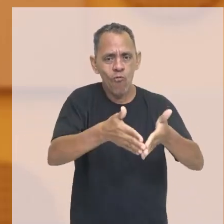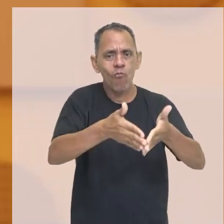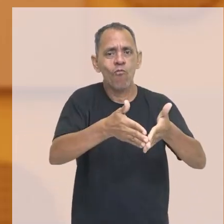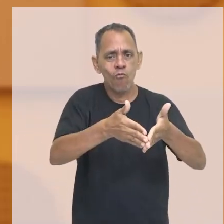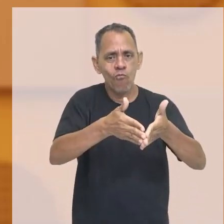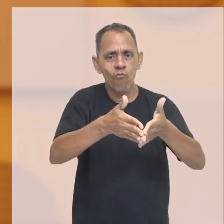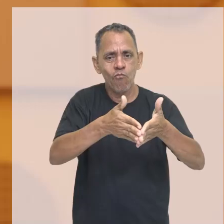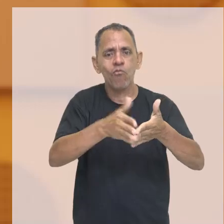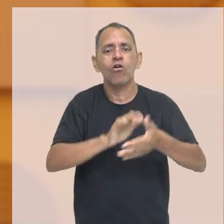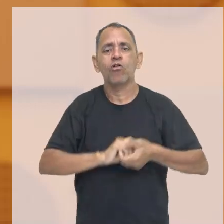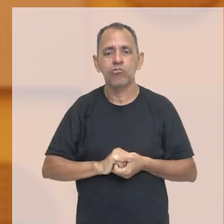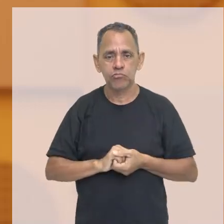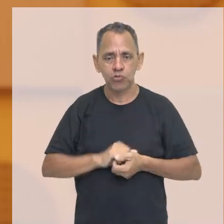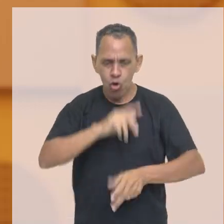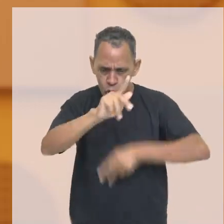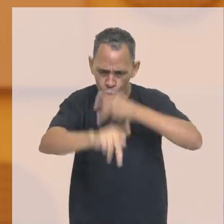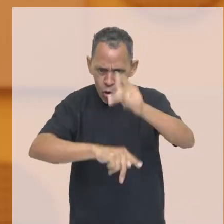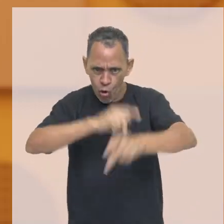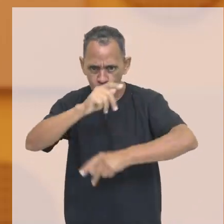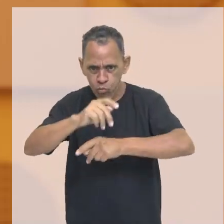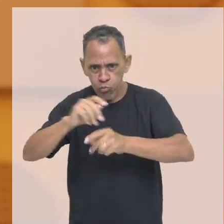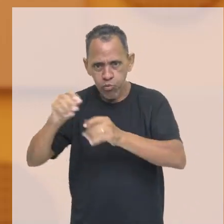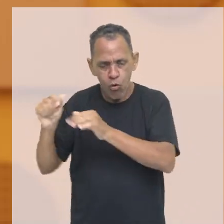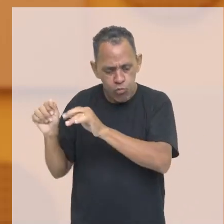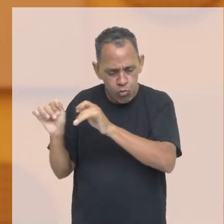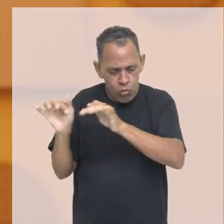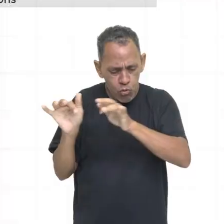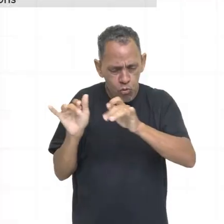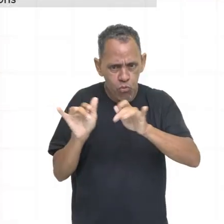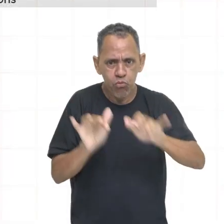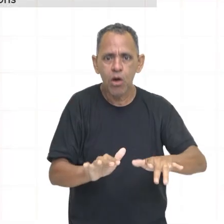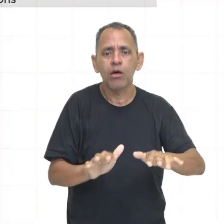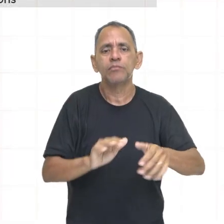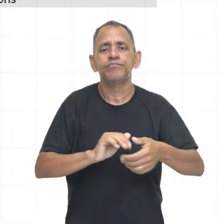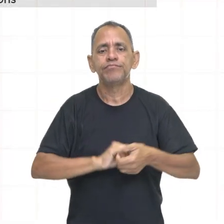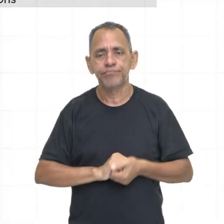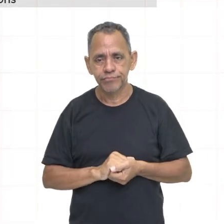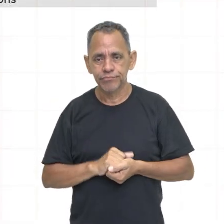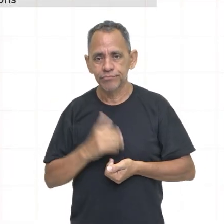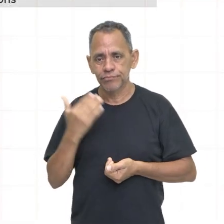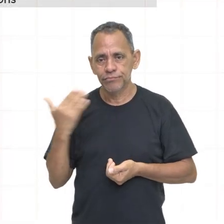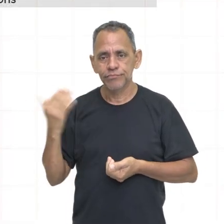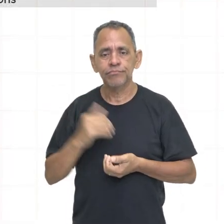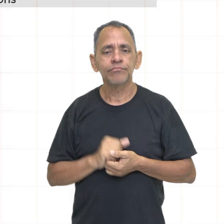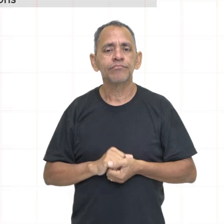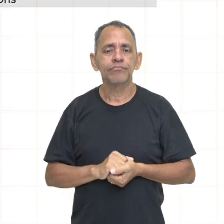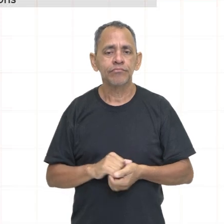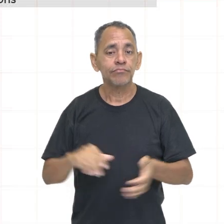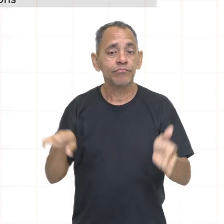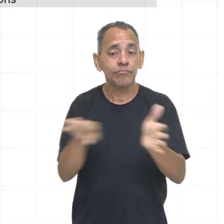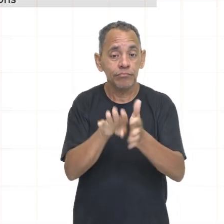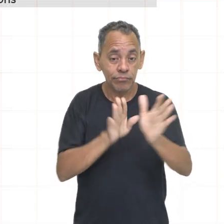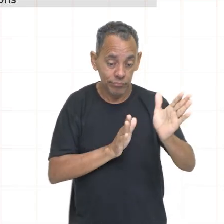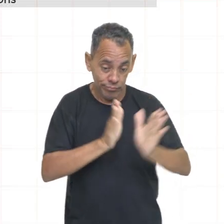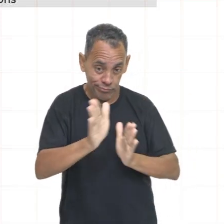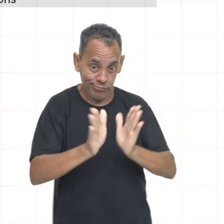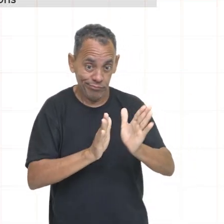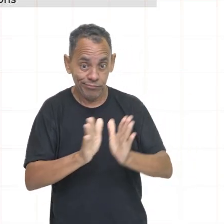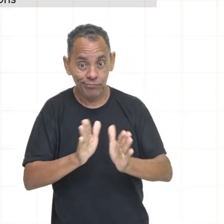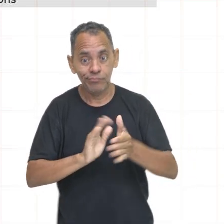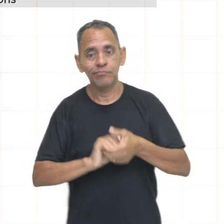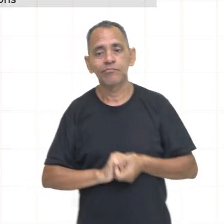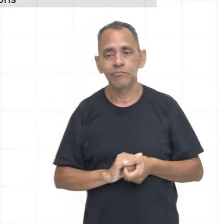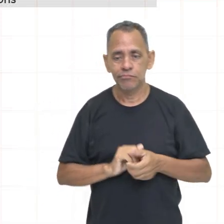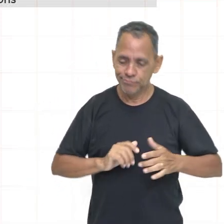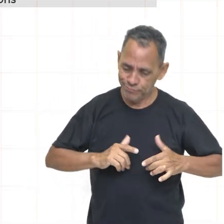integração da região norte com o resto do país. Vamos ao texto. Chegamos então a ela, a Operação